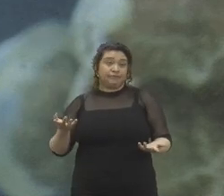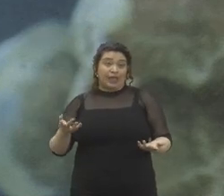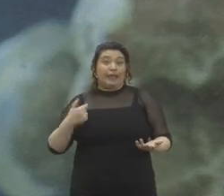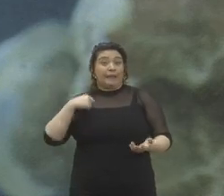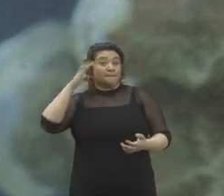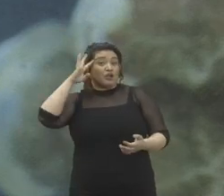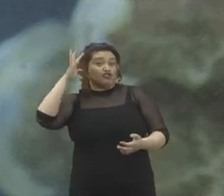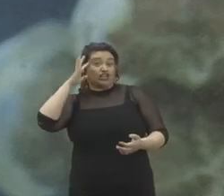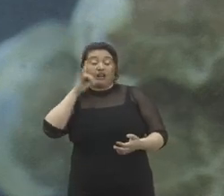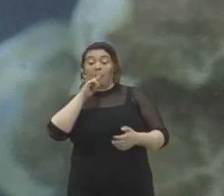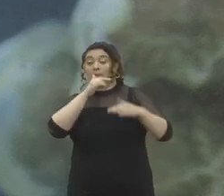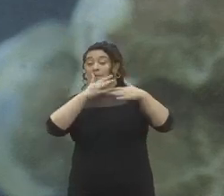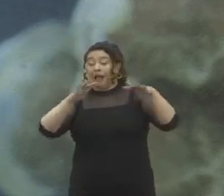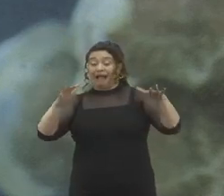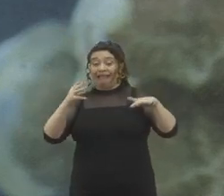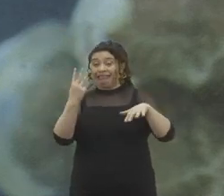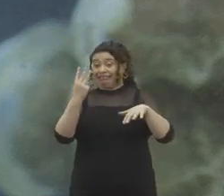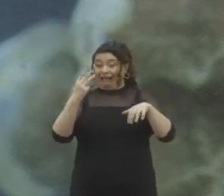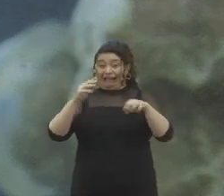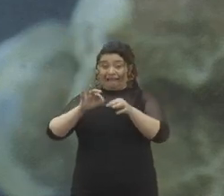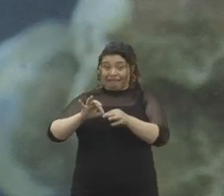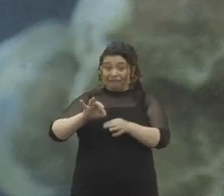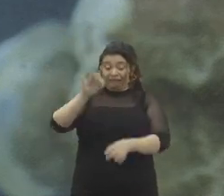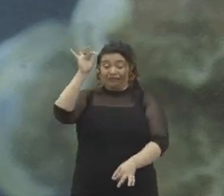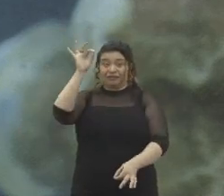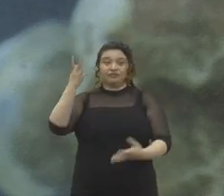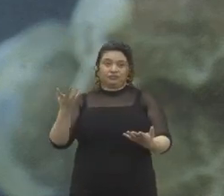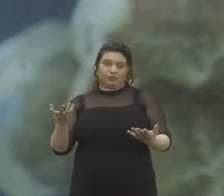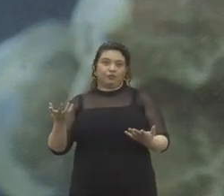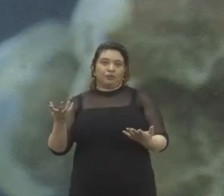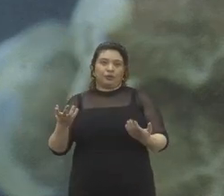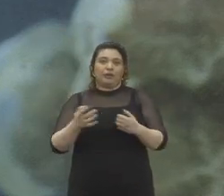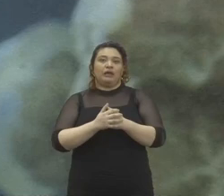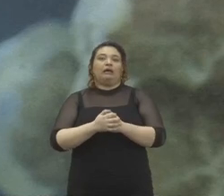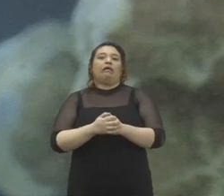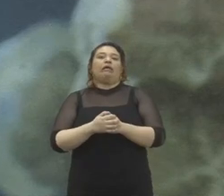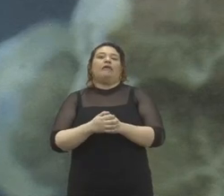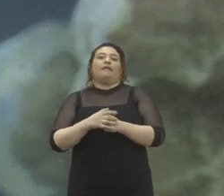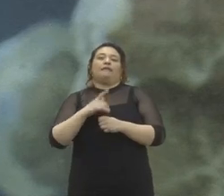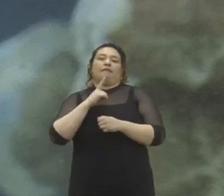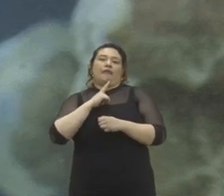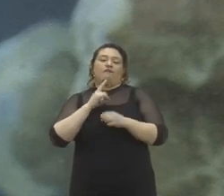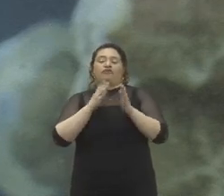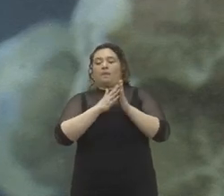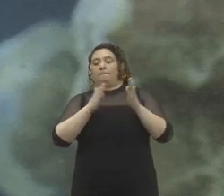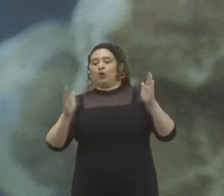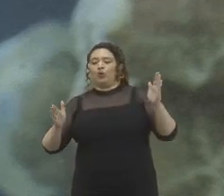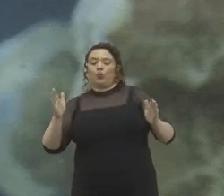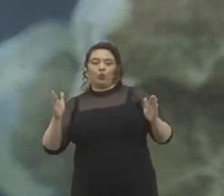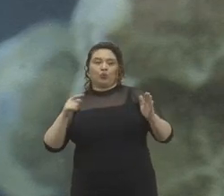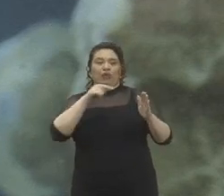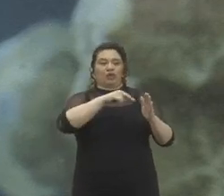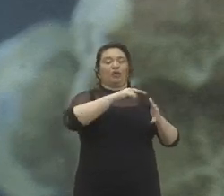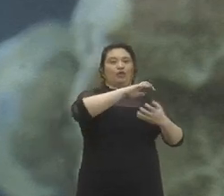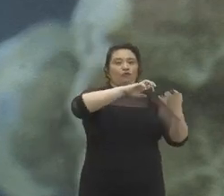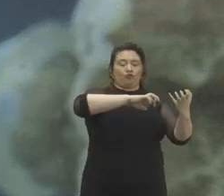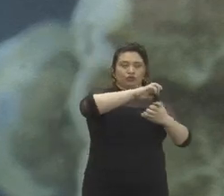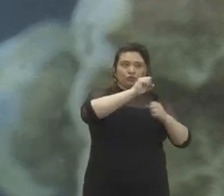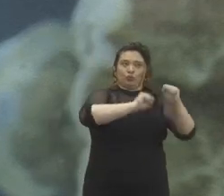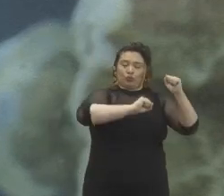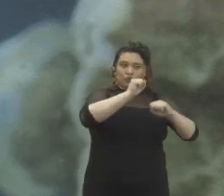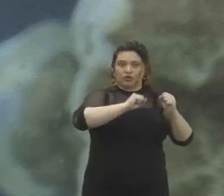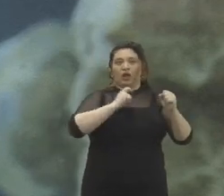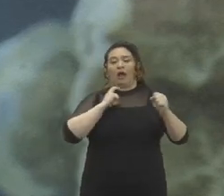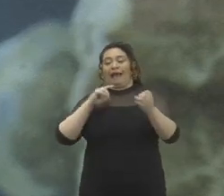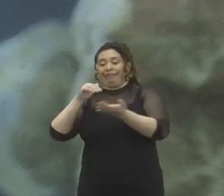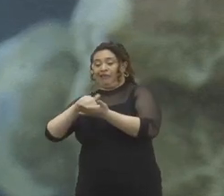no nível médio dos mares você vê subiu nos da da do do da revolução industrial para cá 24